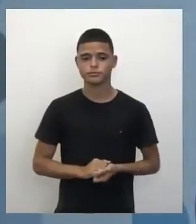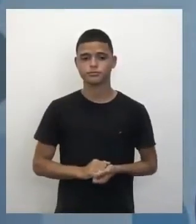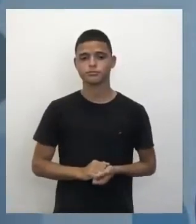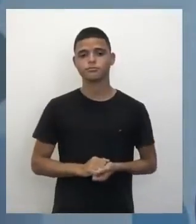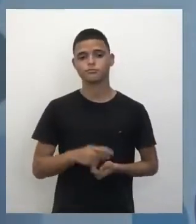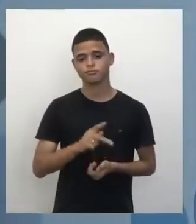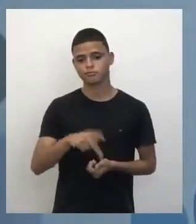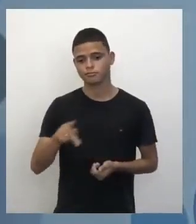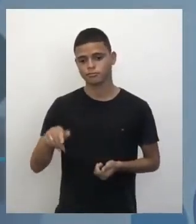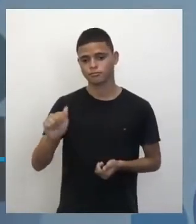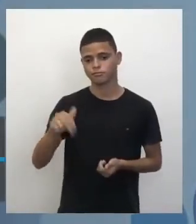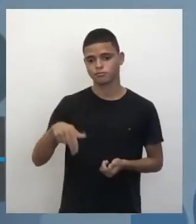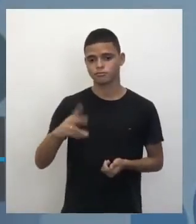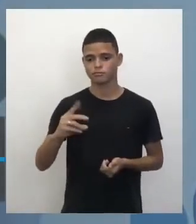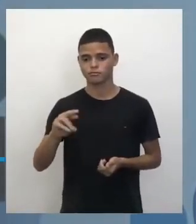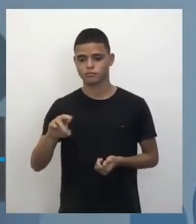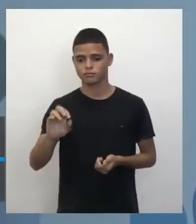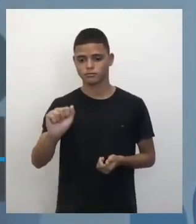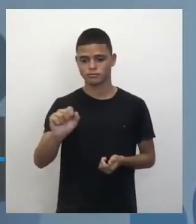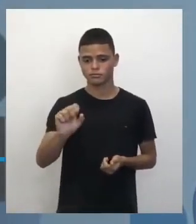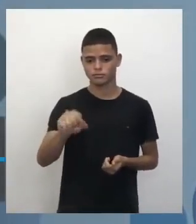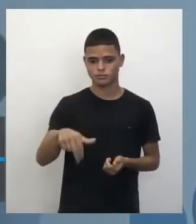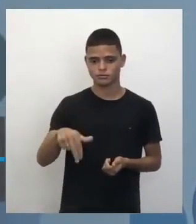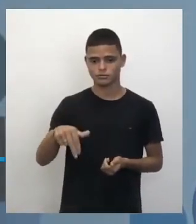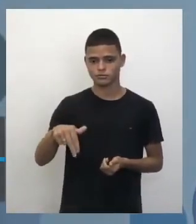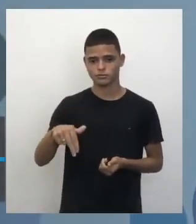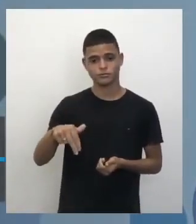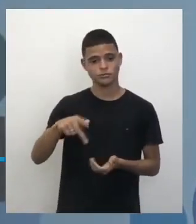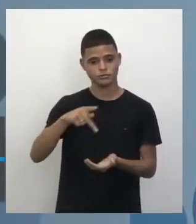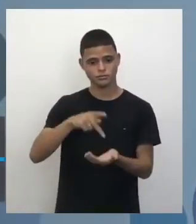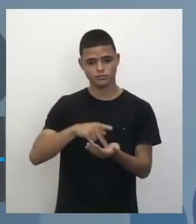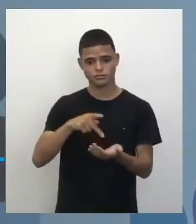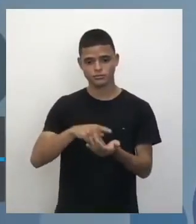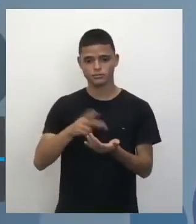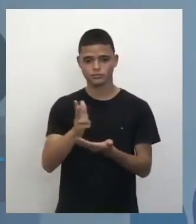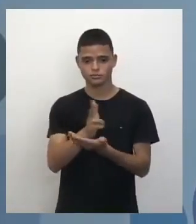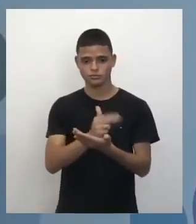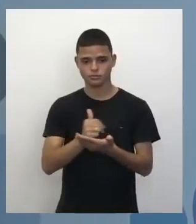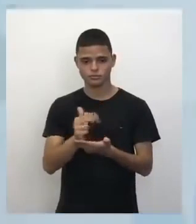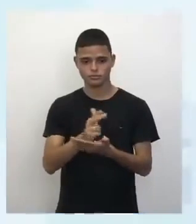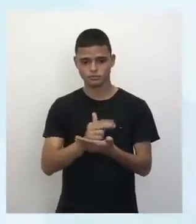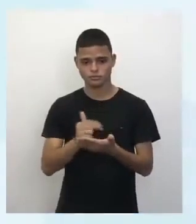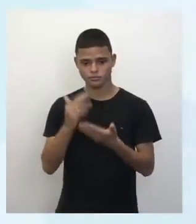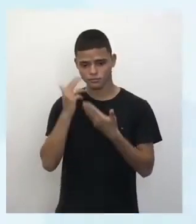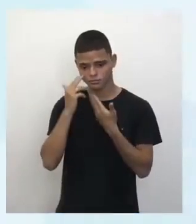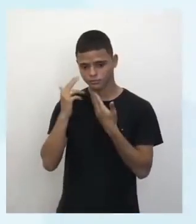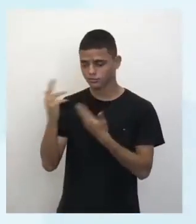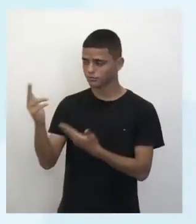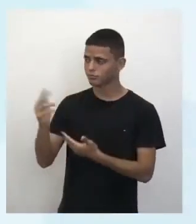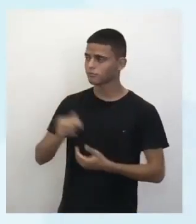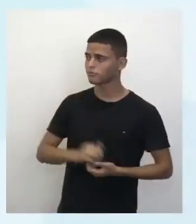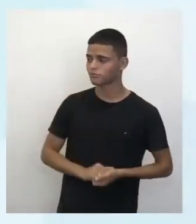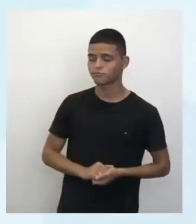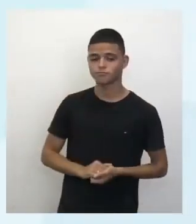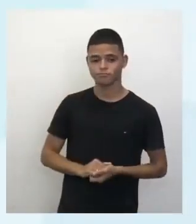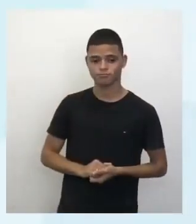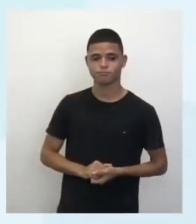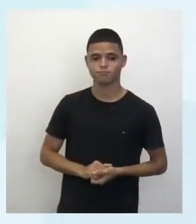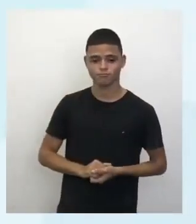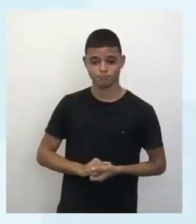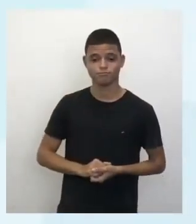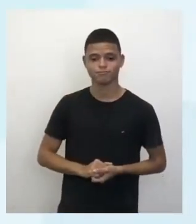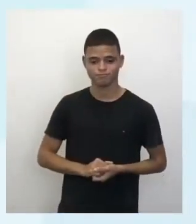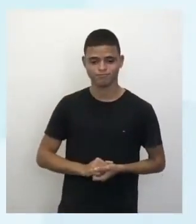Professor Anderson, você me corrigindo aqui ao vivo para todo mundo ver. Na verdade, vamos voltar lá. Eu falei que parecia São Paulo. Olha, tô conhecendo. Embaixo é